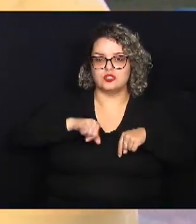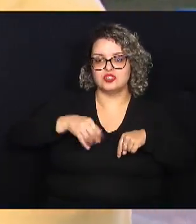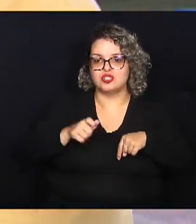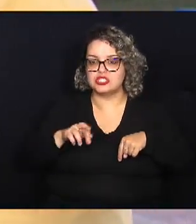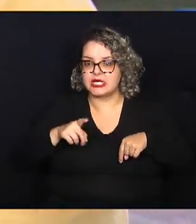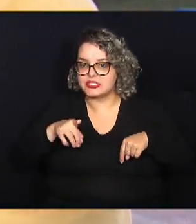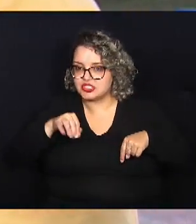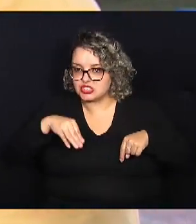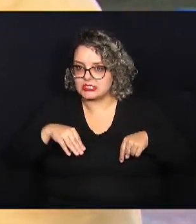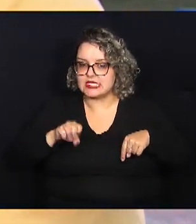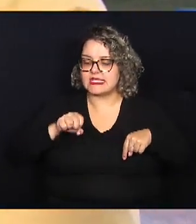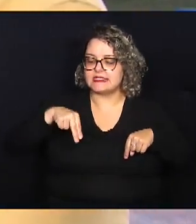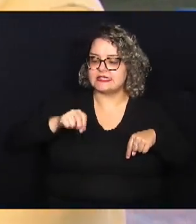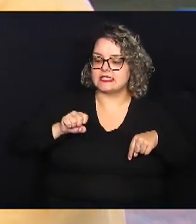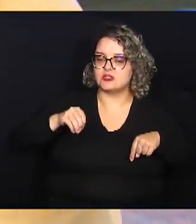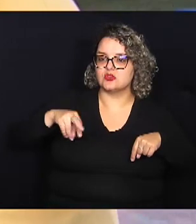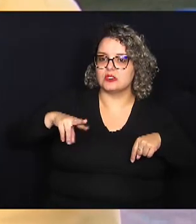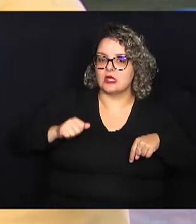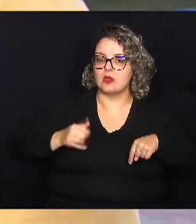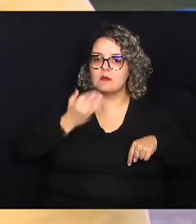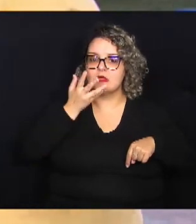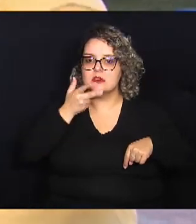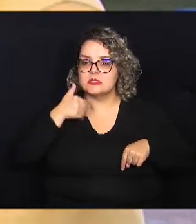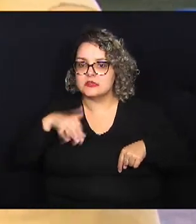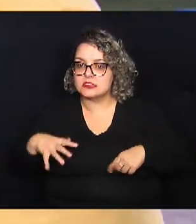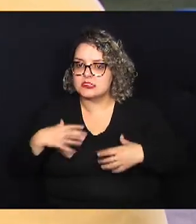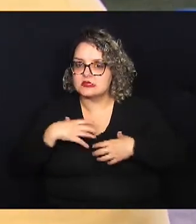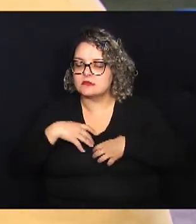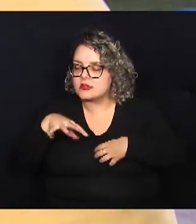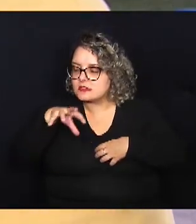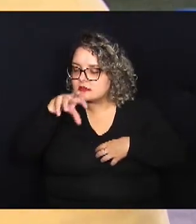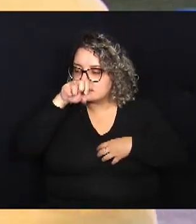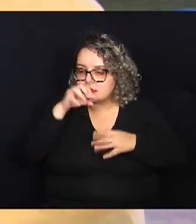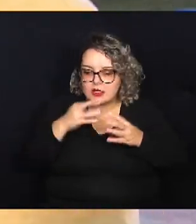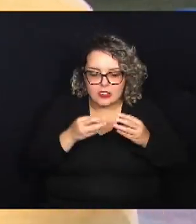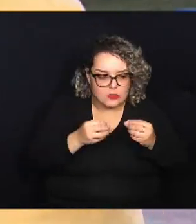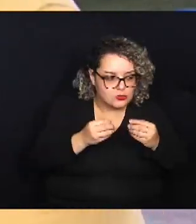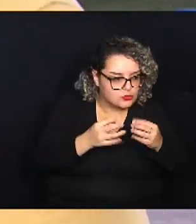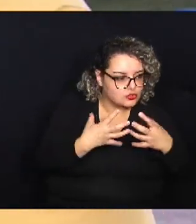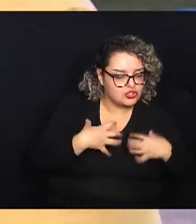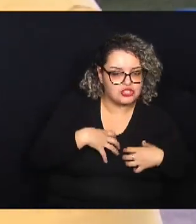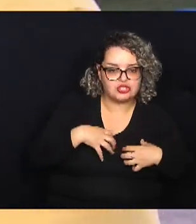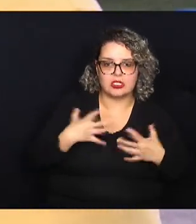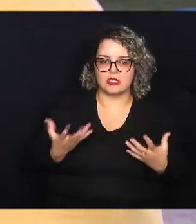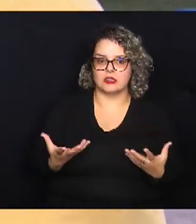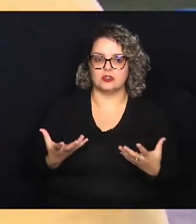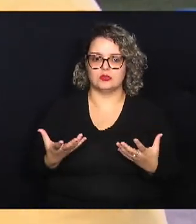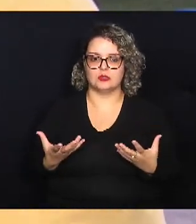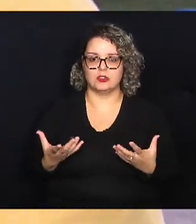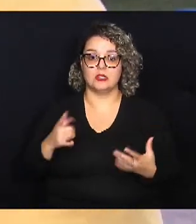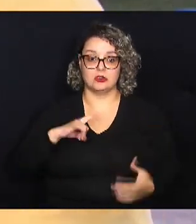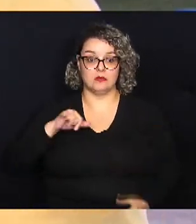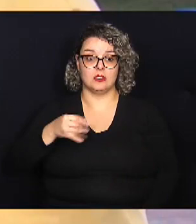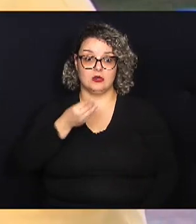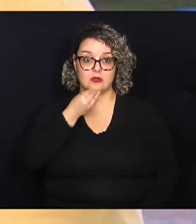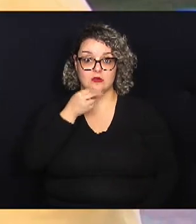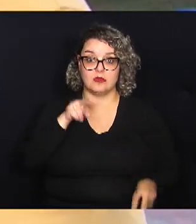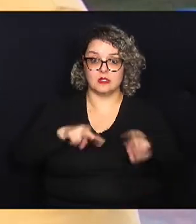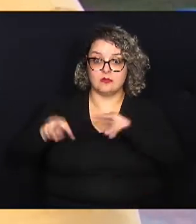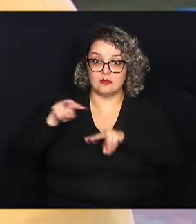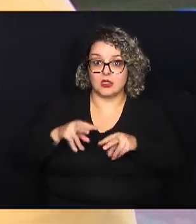crianças sintam mais os aromas, as texturas. Então você vai ter a oportunidade de verificar o jardim. Ele